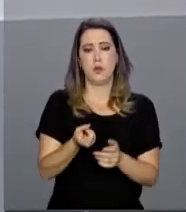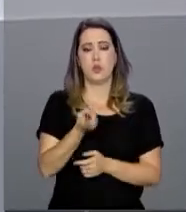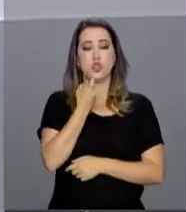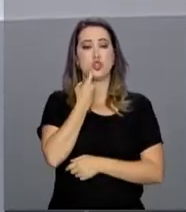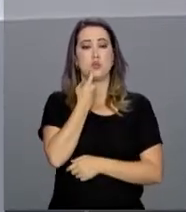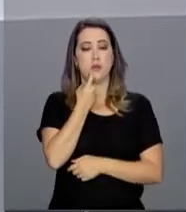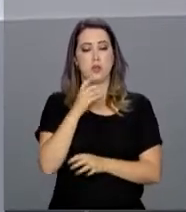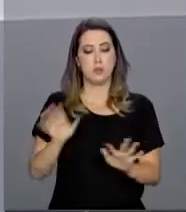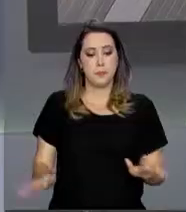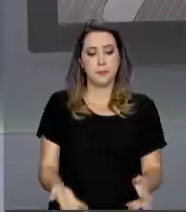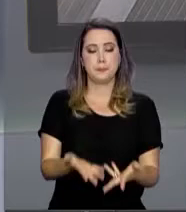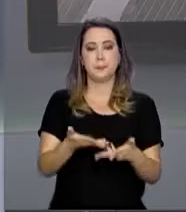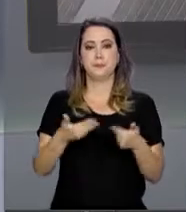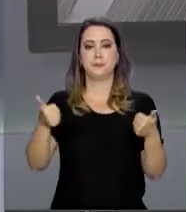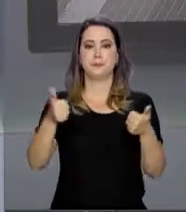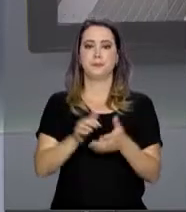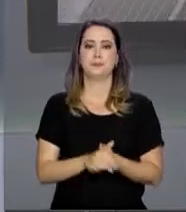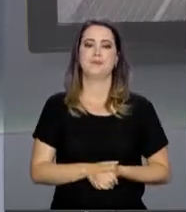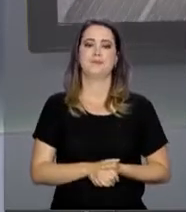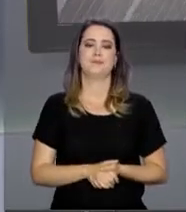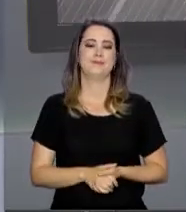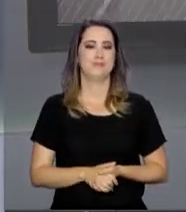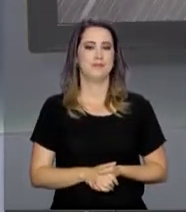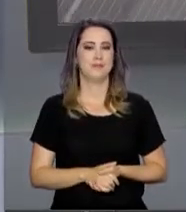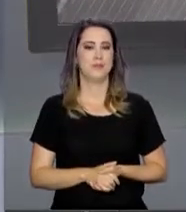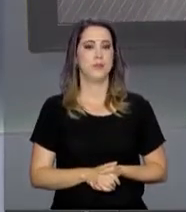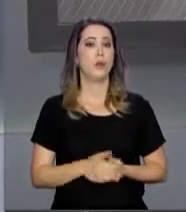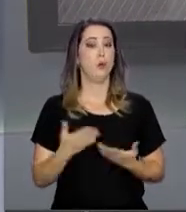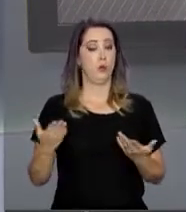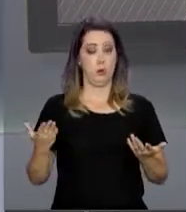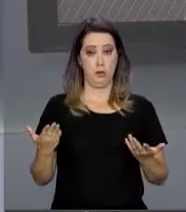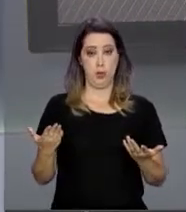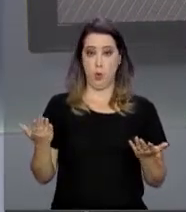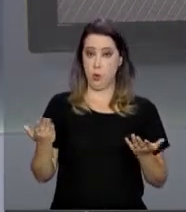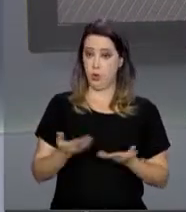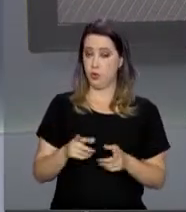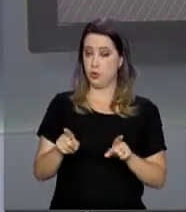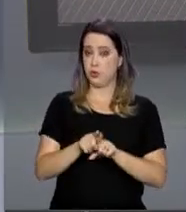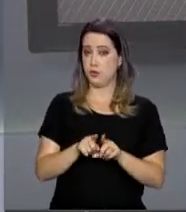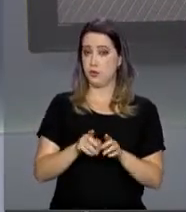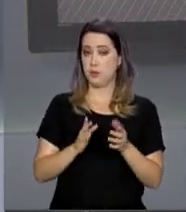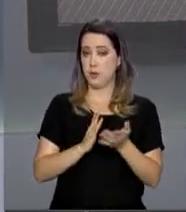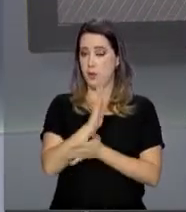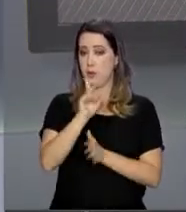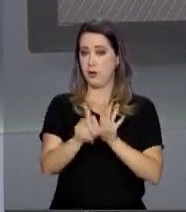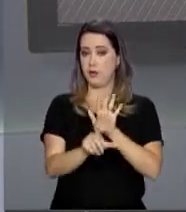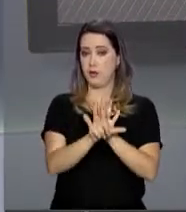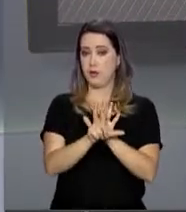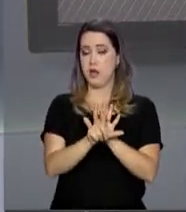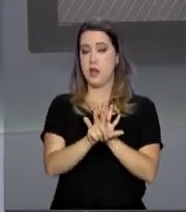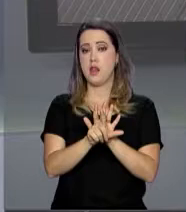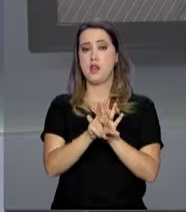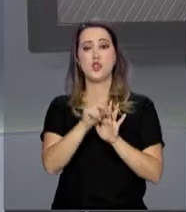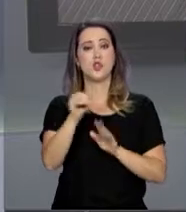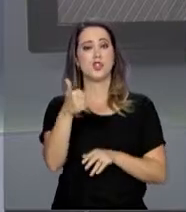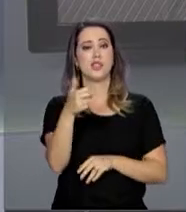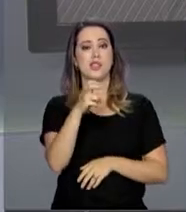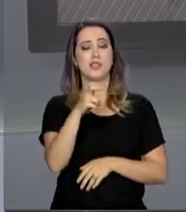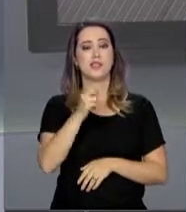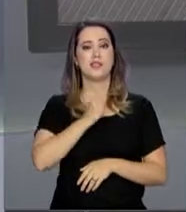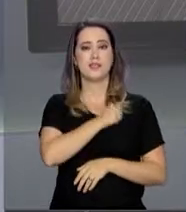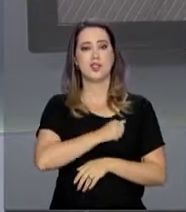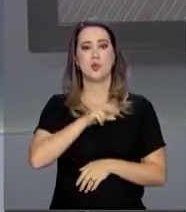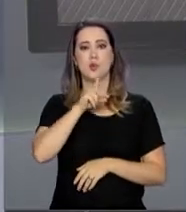pescados o presidente michel temer sancionou hoje lei que institui o 15 de agosto como dia nacional da imigração